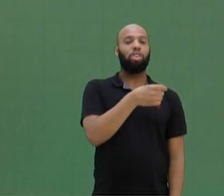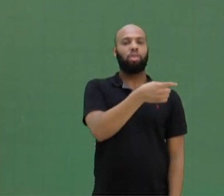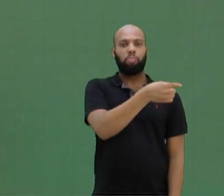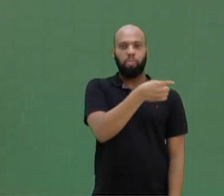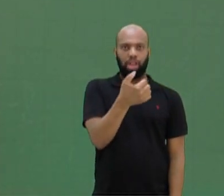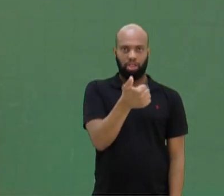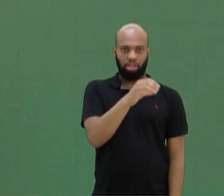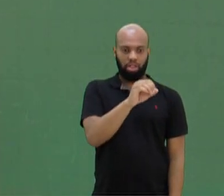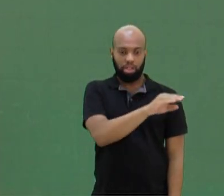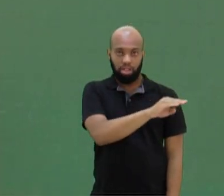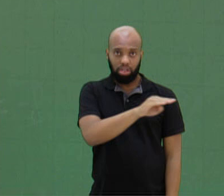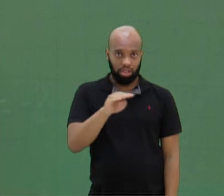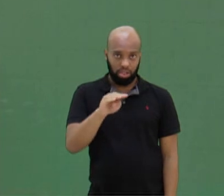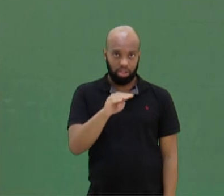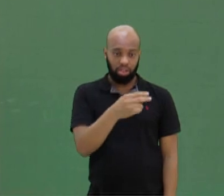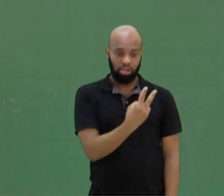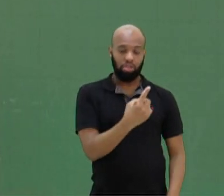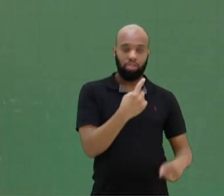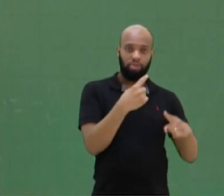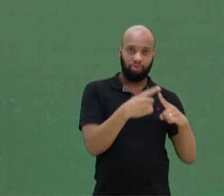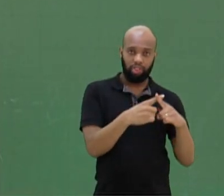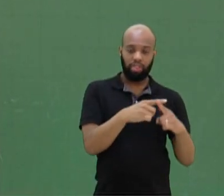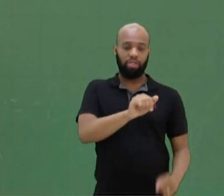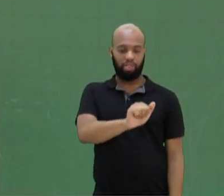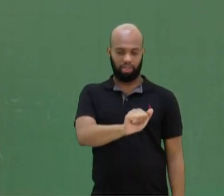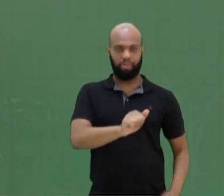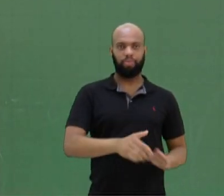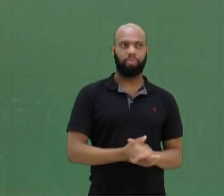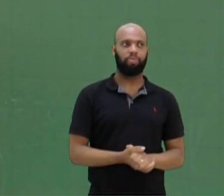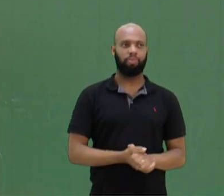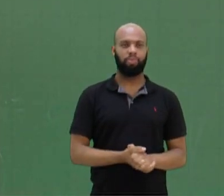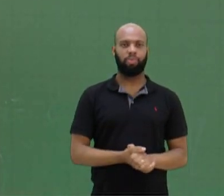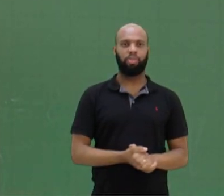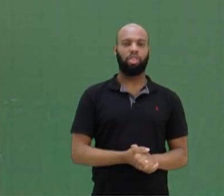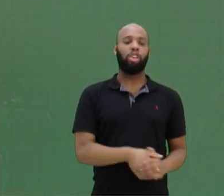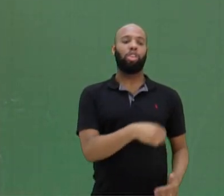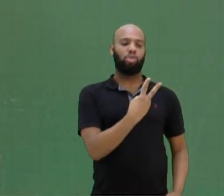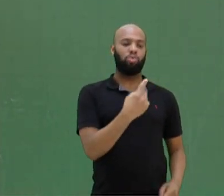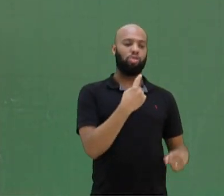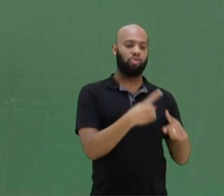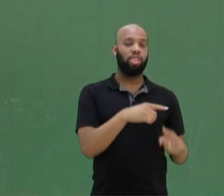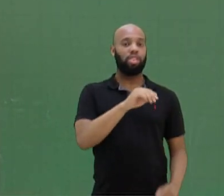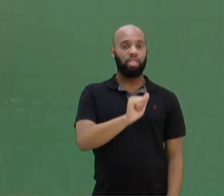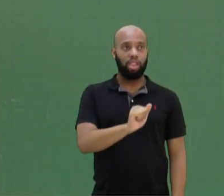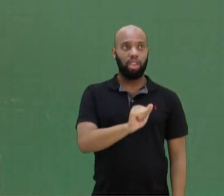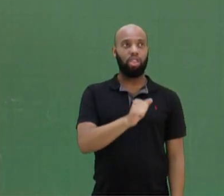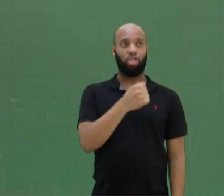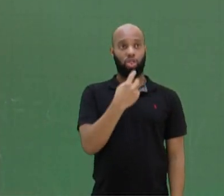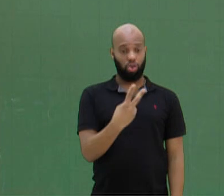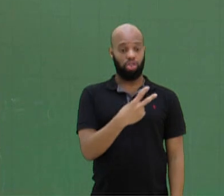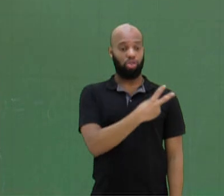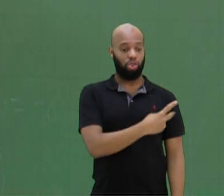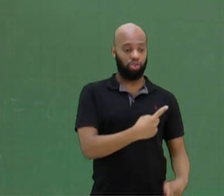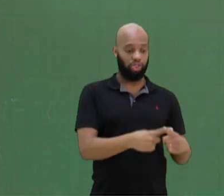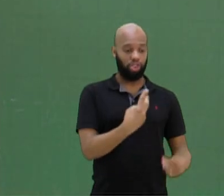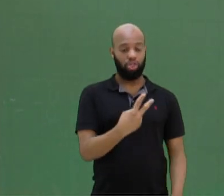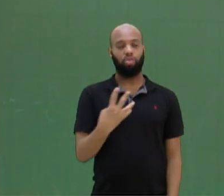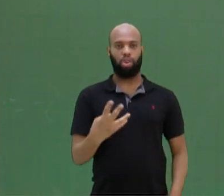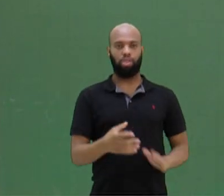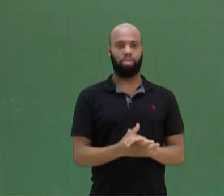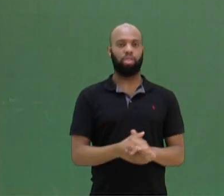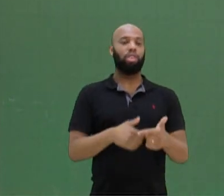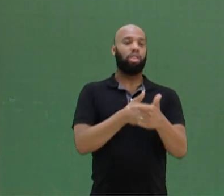Identificando os coeficientes. O a vale 2, o valor de b é o 10